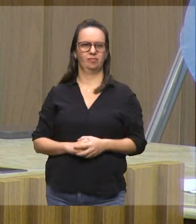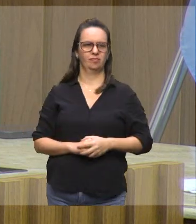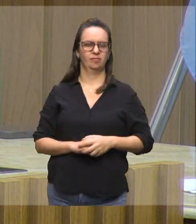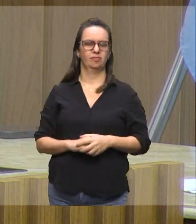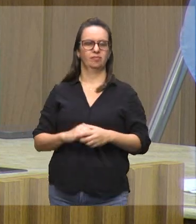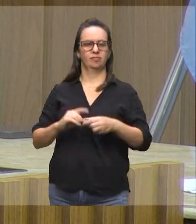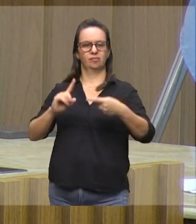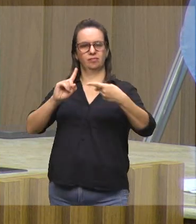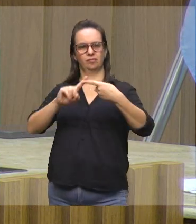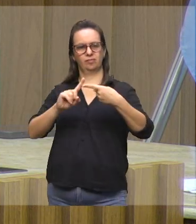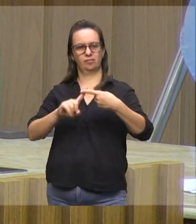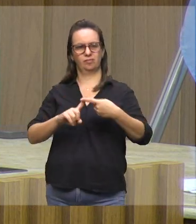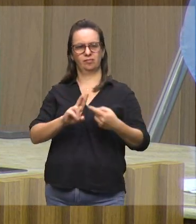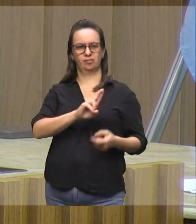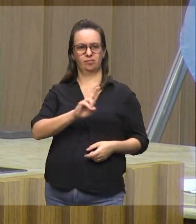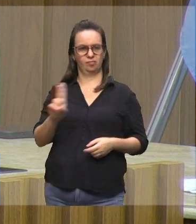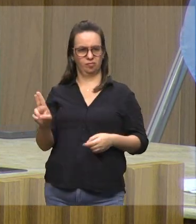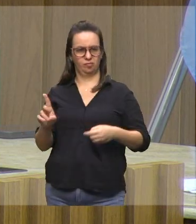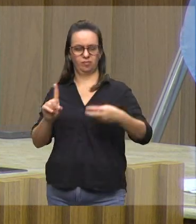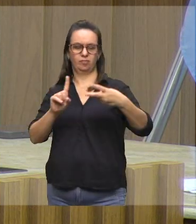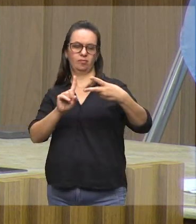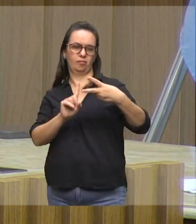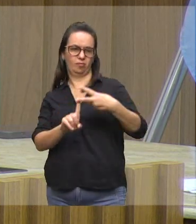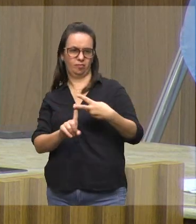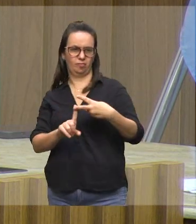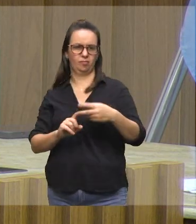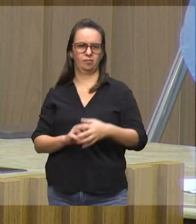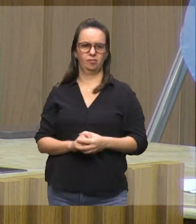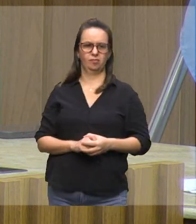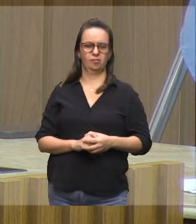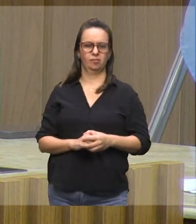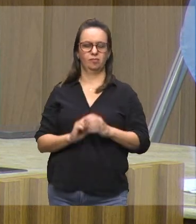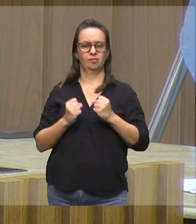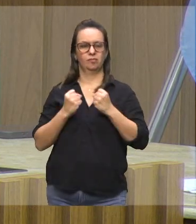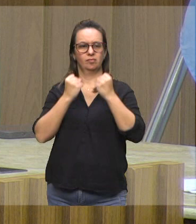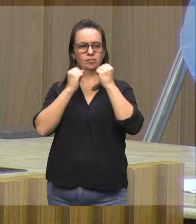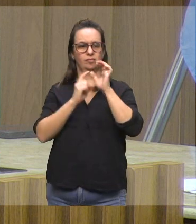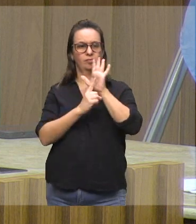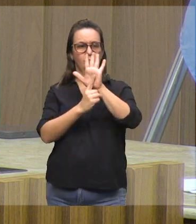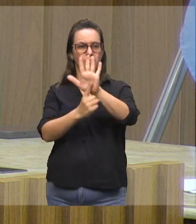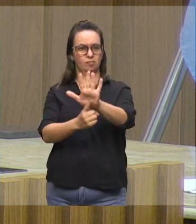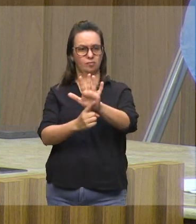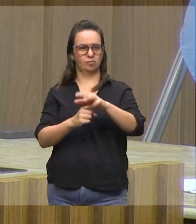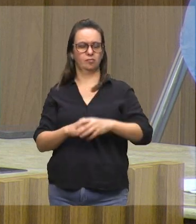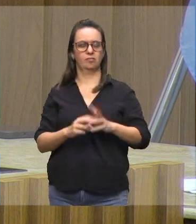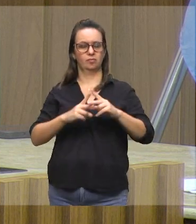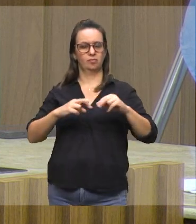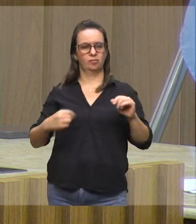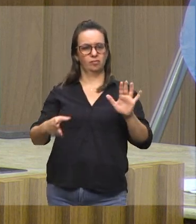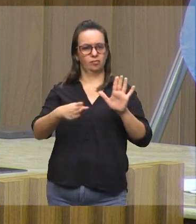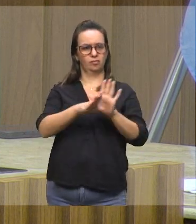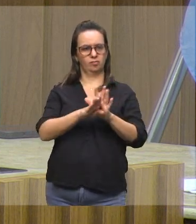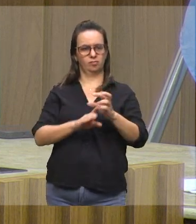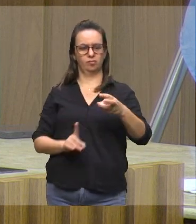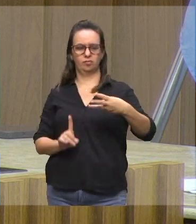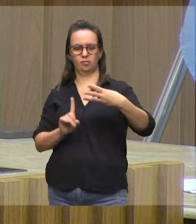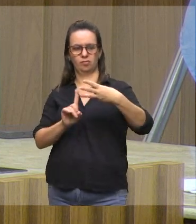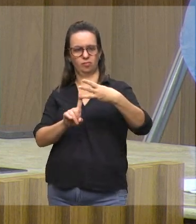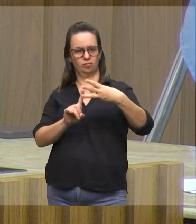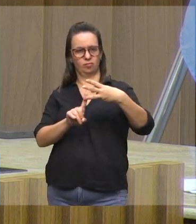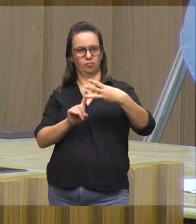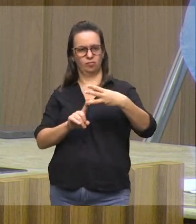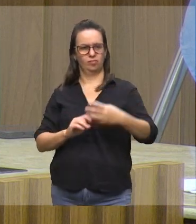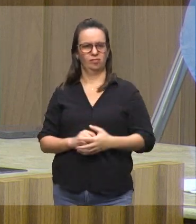denominações, depois ele estabelece alguns princípios para dar uma nomenclatura e uma clareza maior ao que o projeto traz. E, no momento final, ele